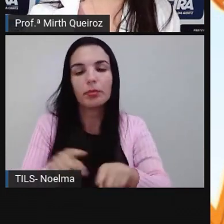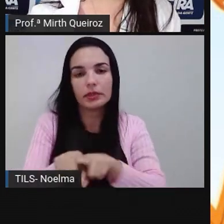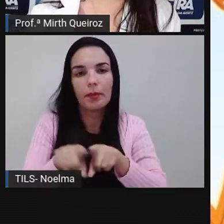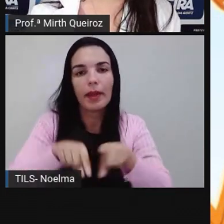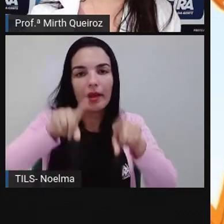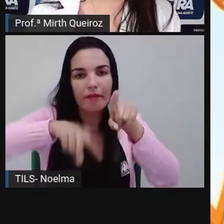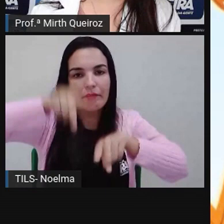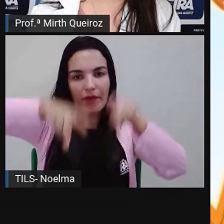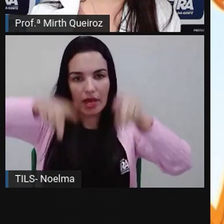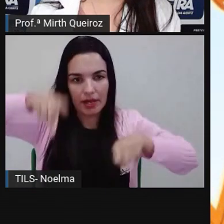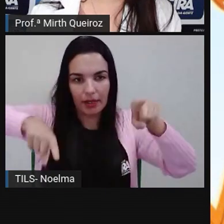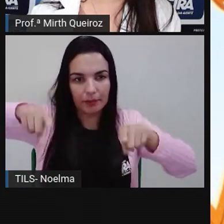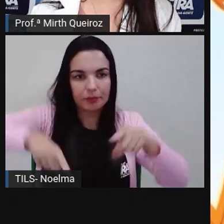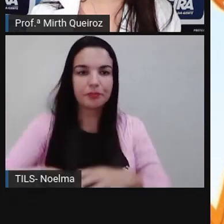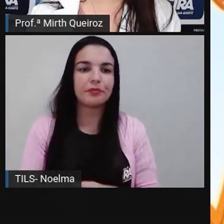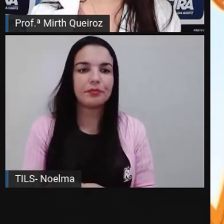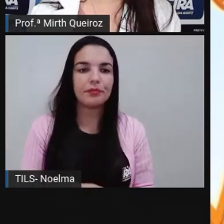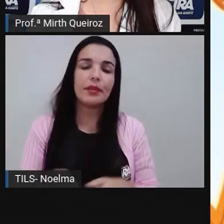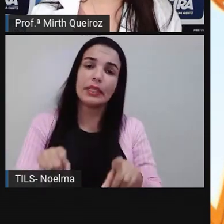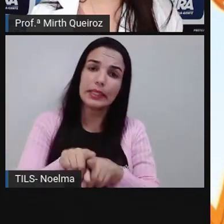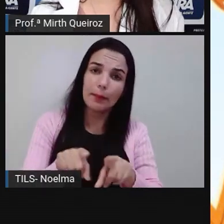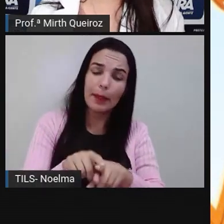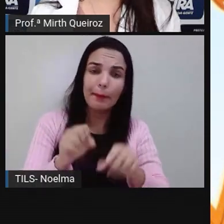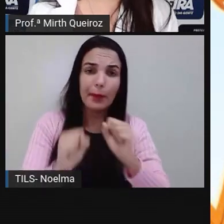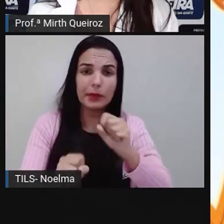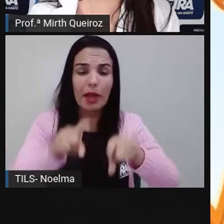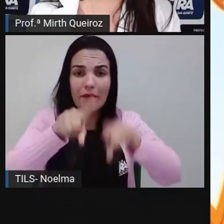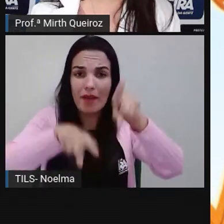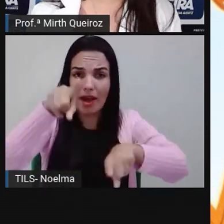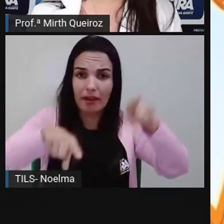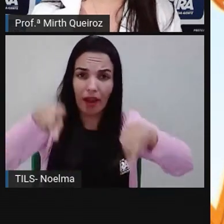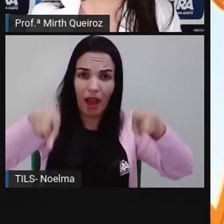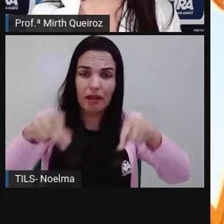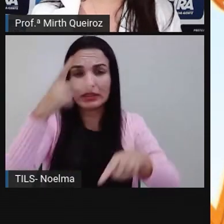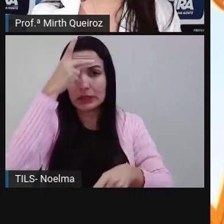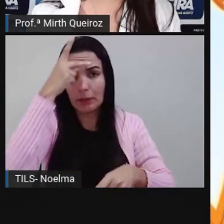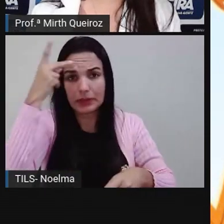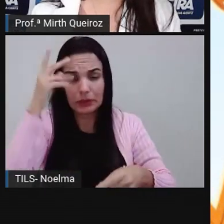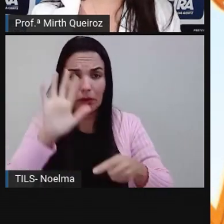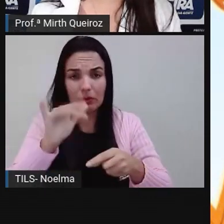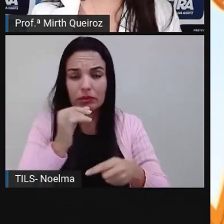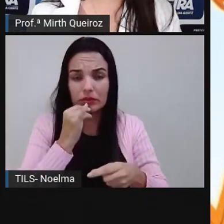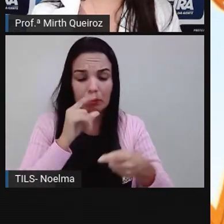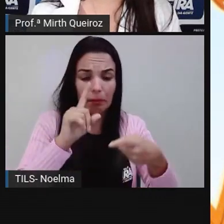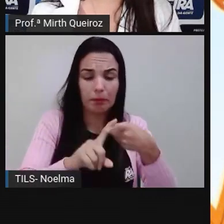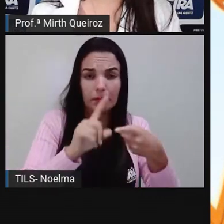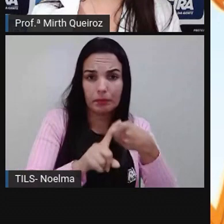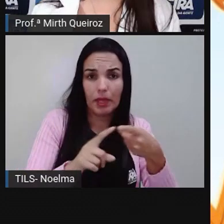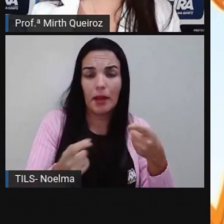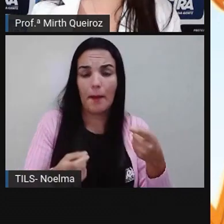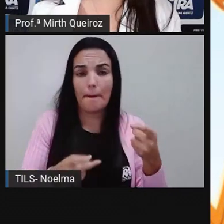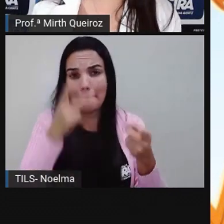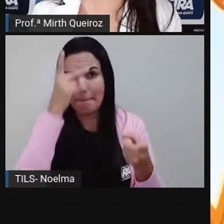Eles podem variar também de acordo com a pessoa. Por exemplo, na primeira pessoa do singular, que é a pessoa